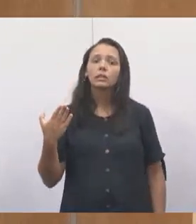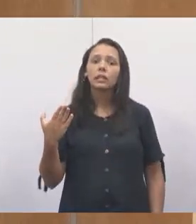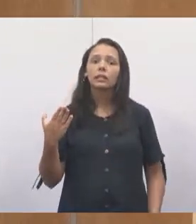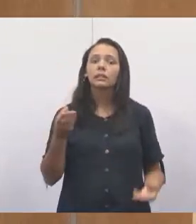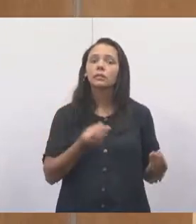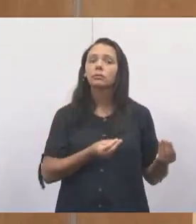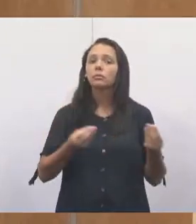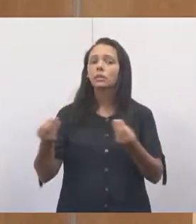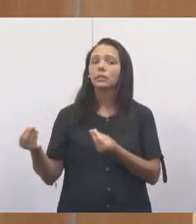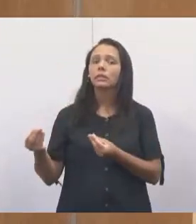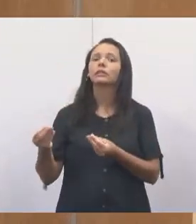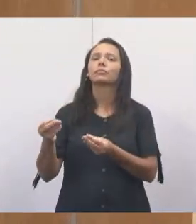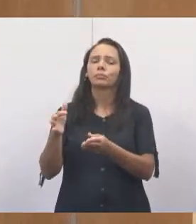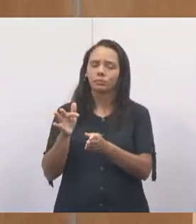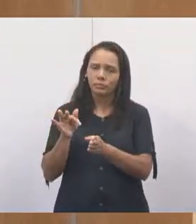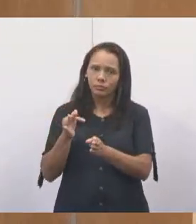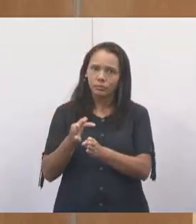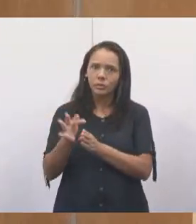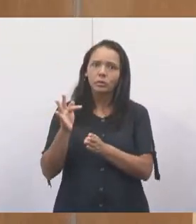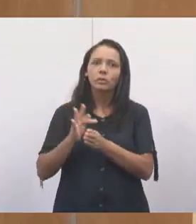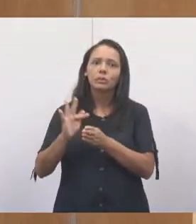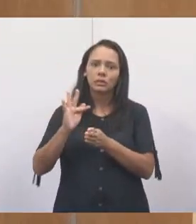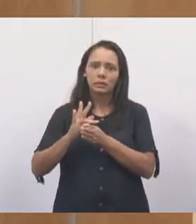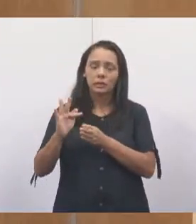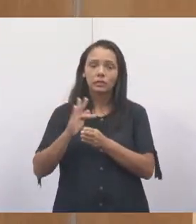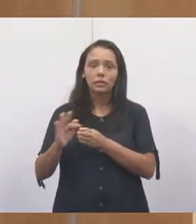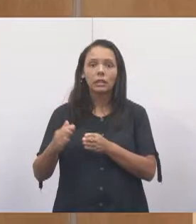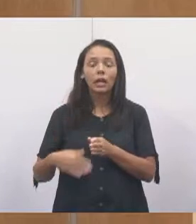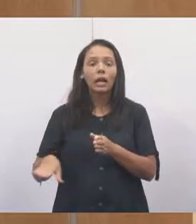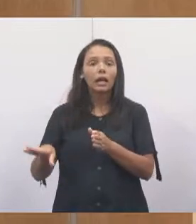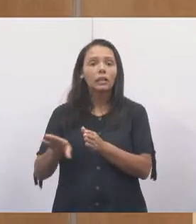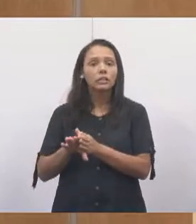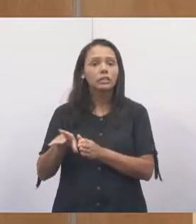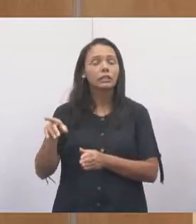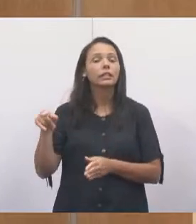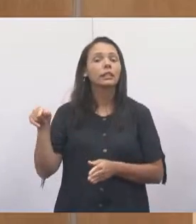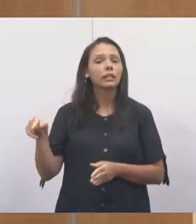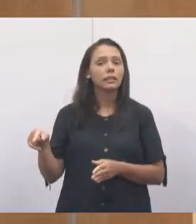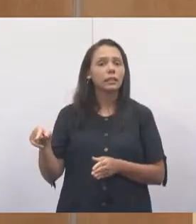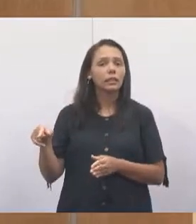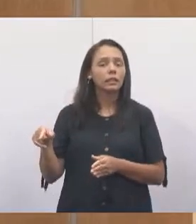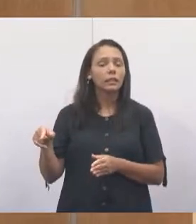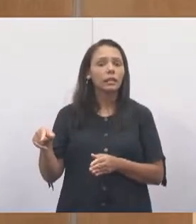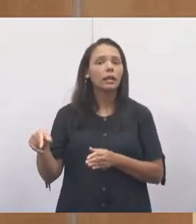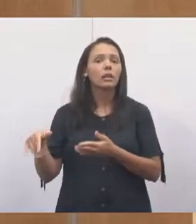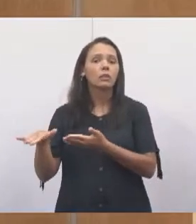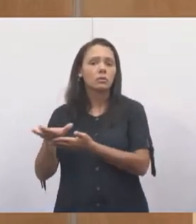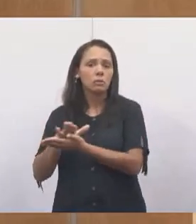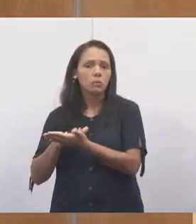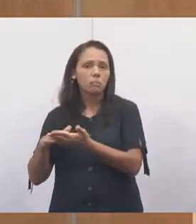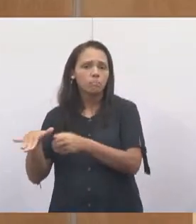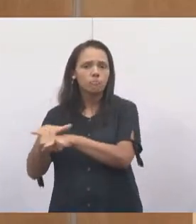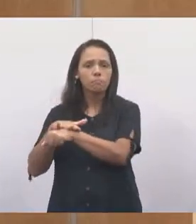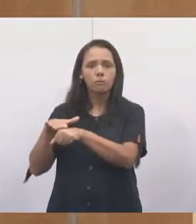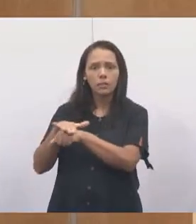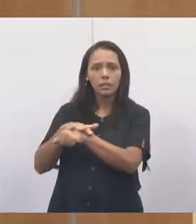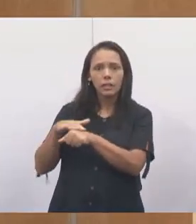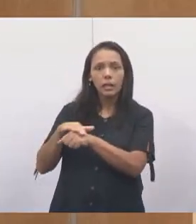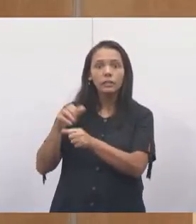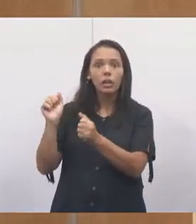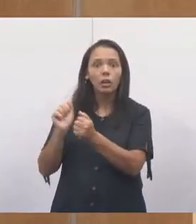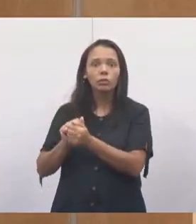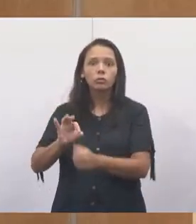onde? Conselho tutelar. Chega no conselho, corre lá o conselho com a polícia até a